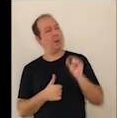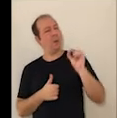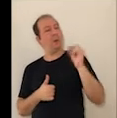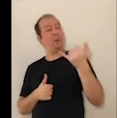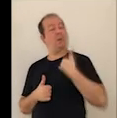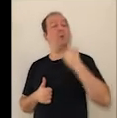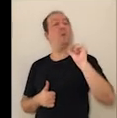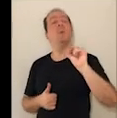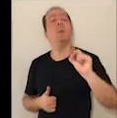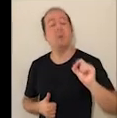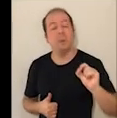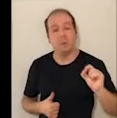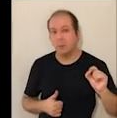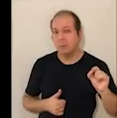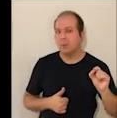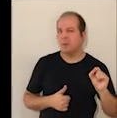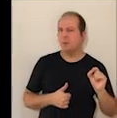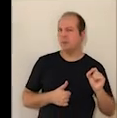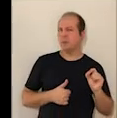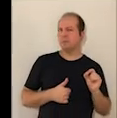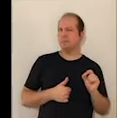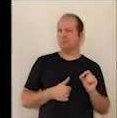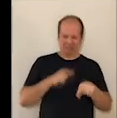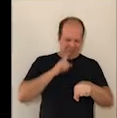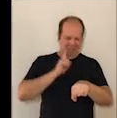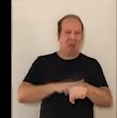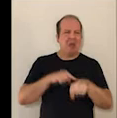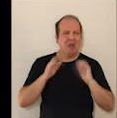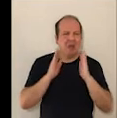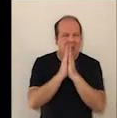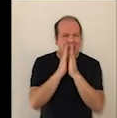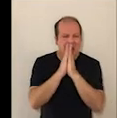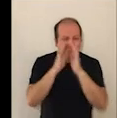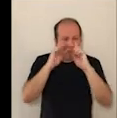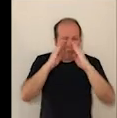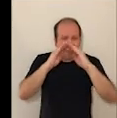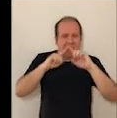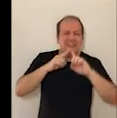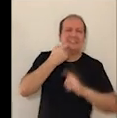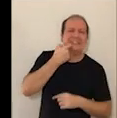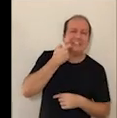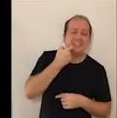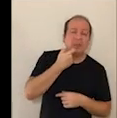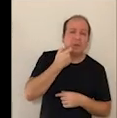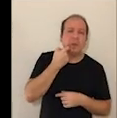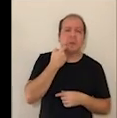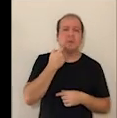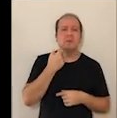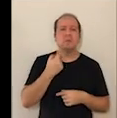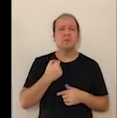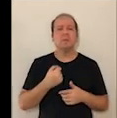E o que você está insinuando? Na hora do sermão, você disse? Às